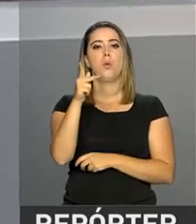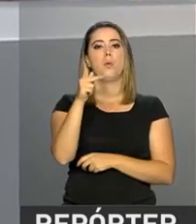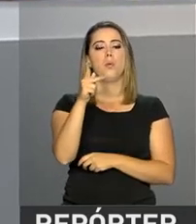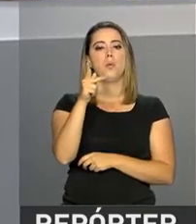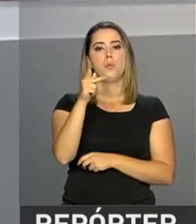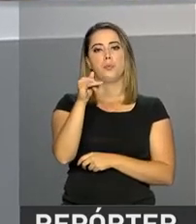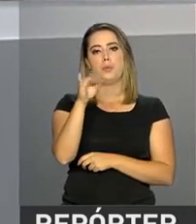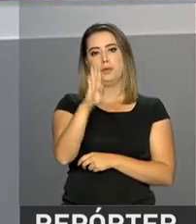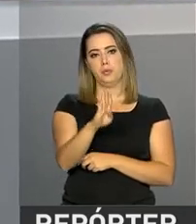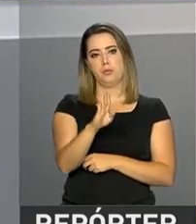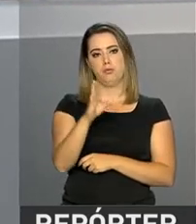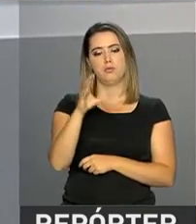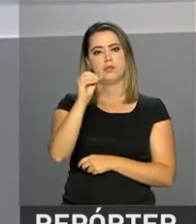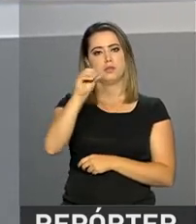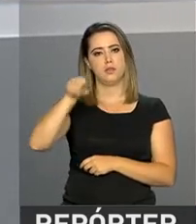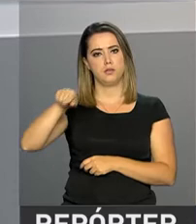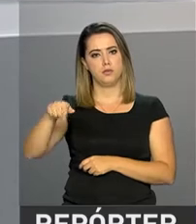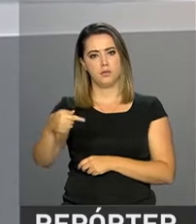interno bruto chegue a